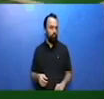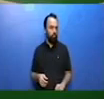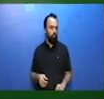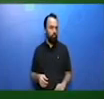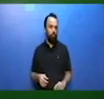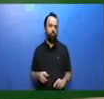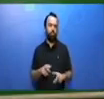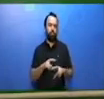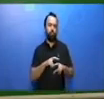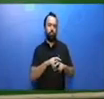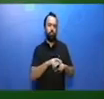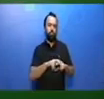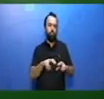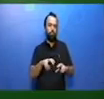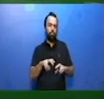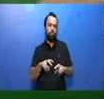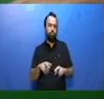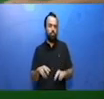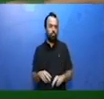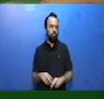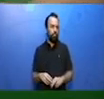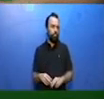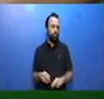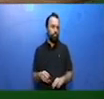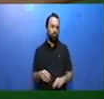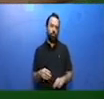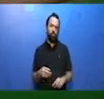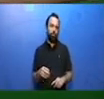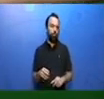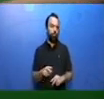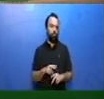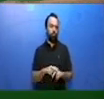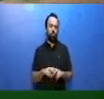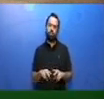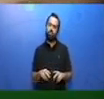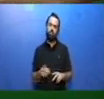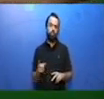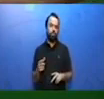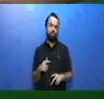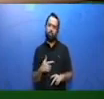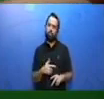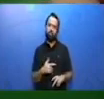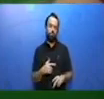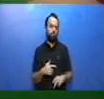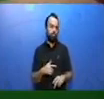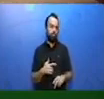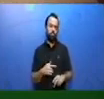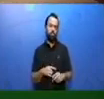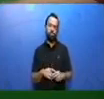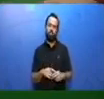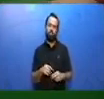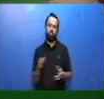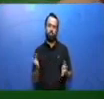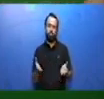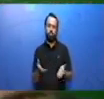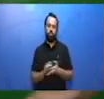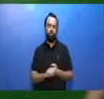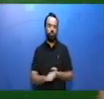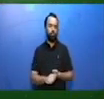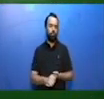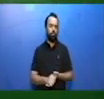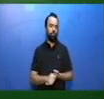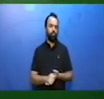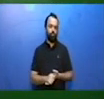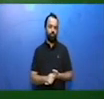Esperar o bonde na esquina. Bonde hoje é só onde tem ponto turístico, às vezes que a gente pode